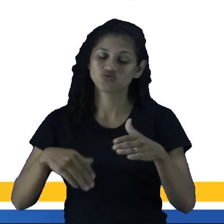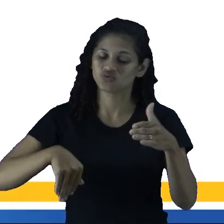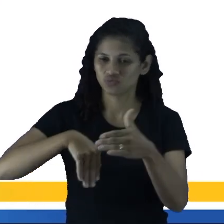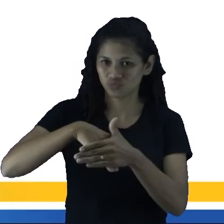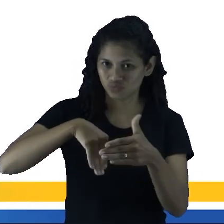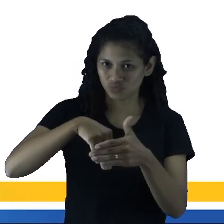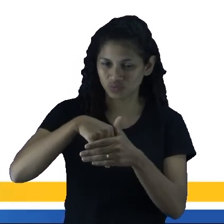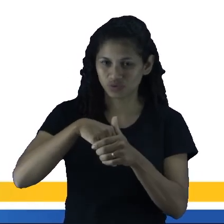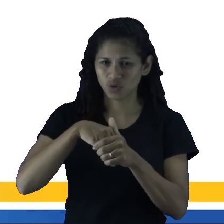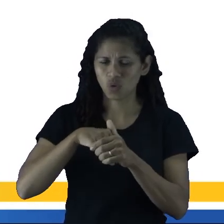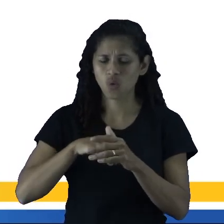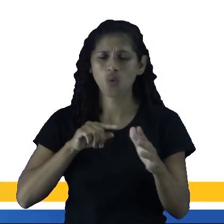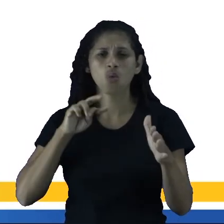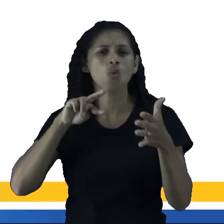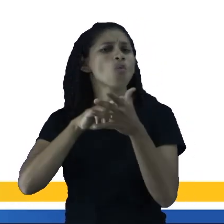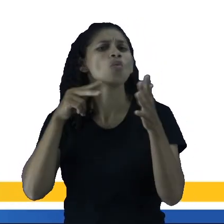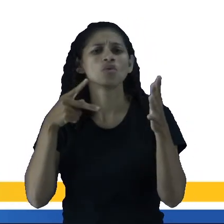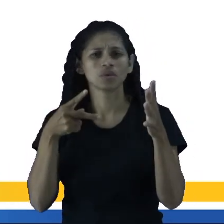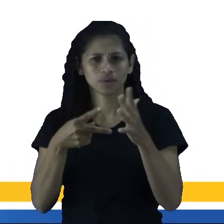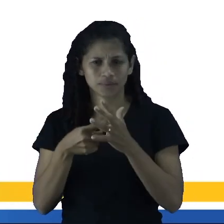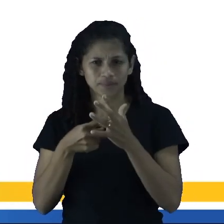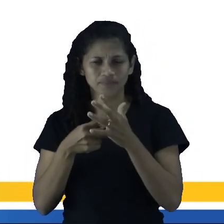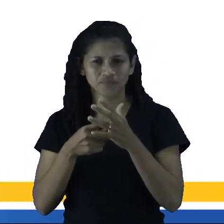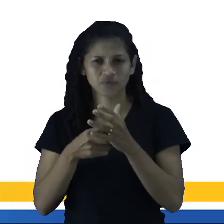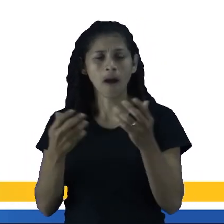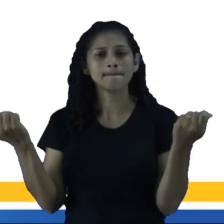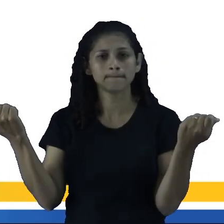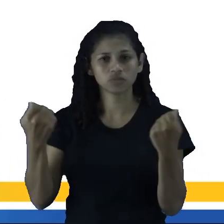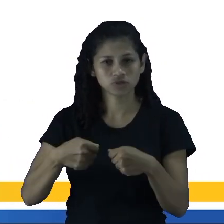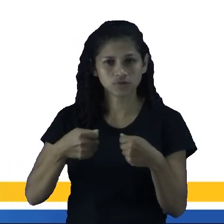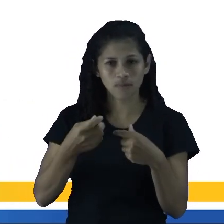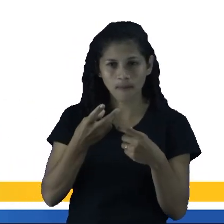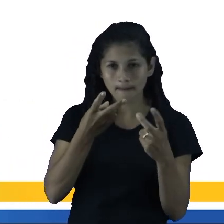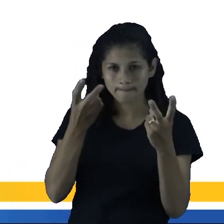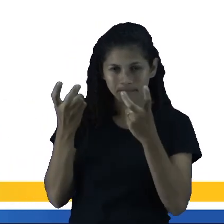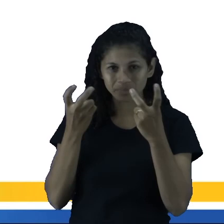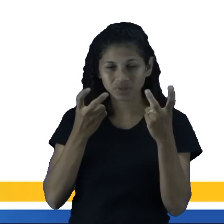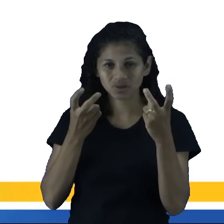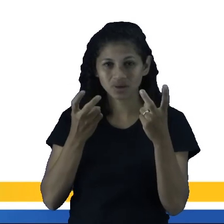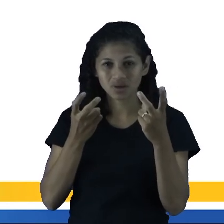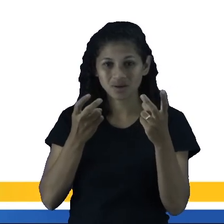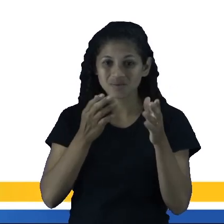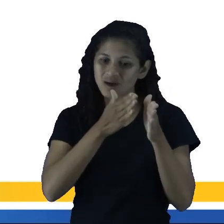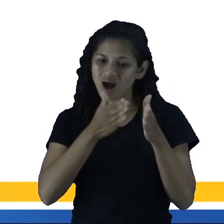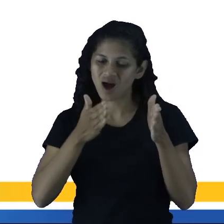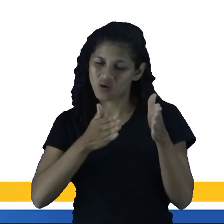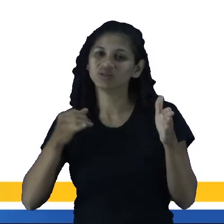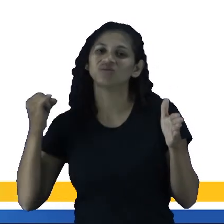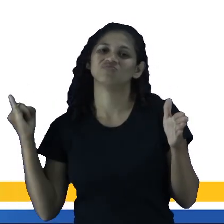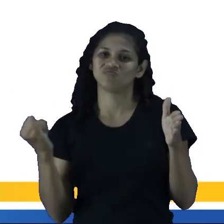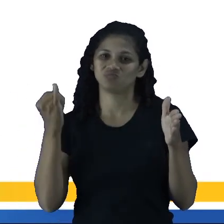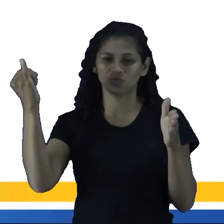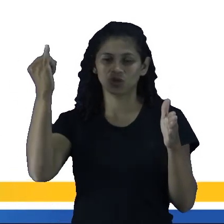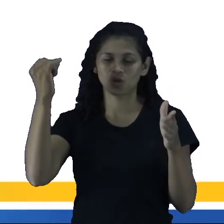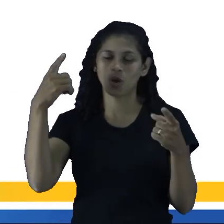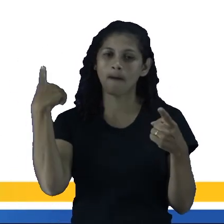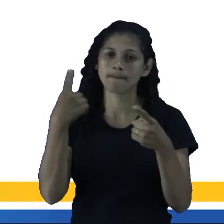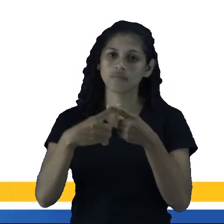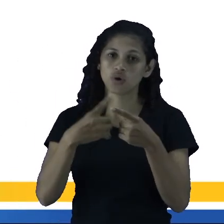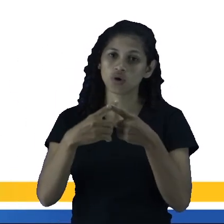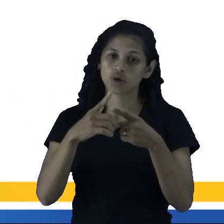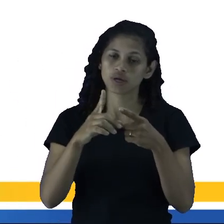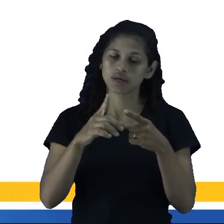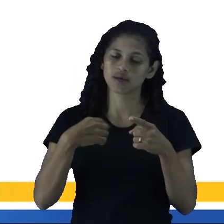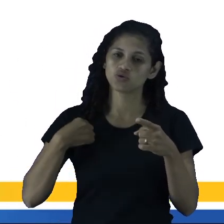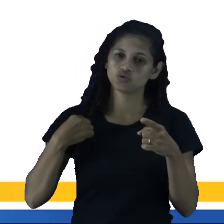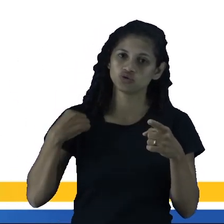O que isso significa? É possível perceber que nele a ordem, o quê? Importa, pois o primeiro time a ser